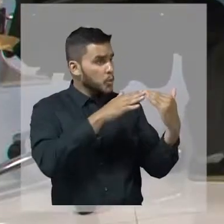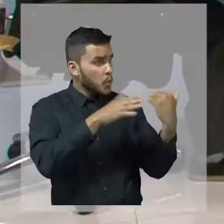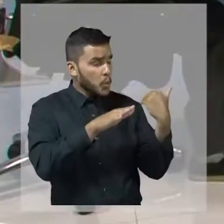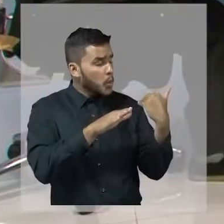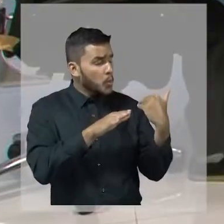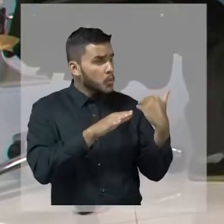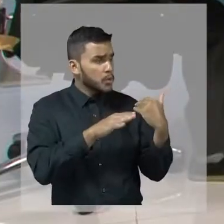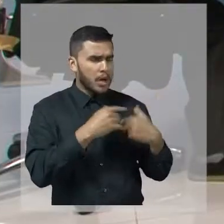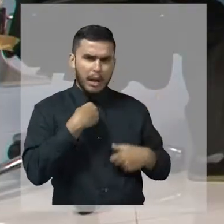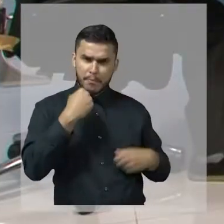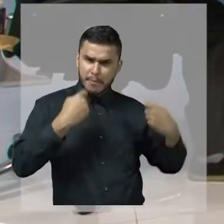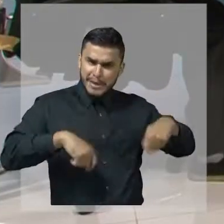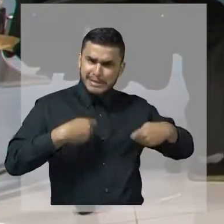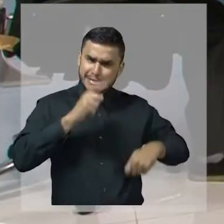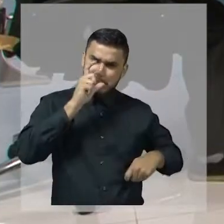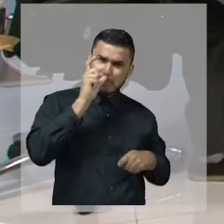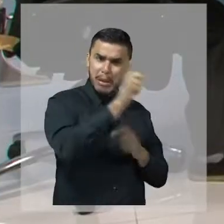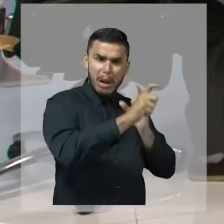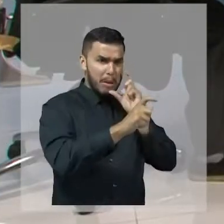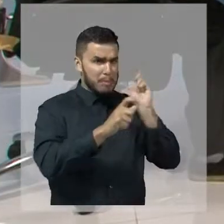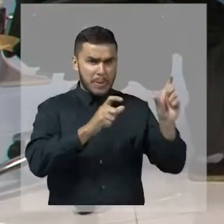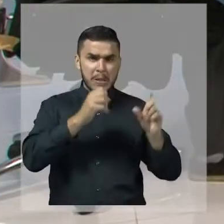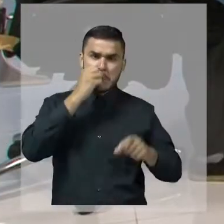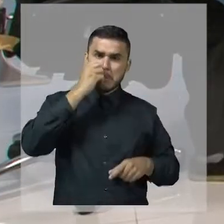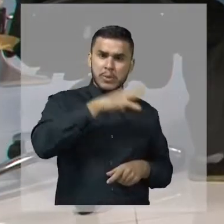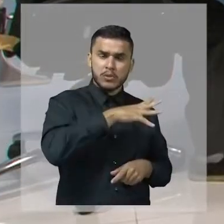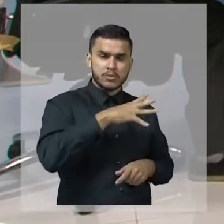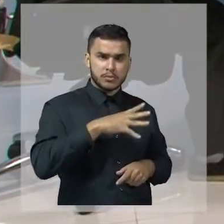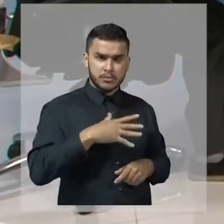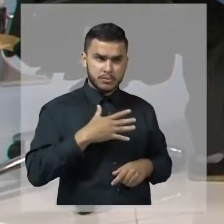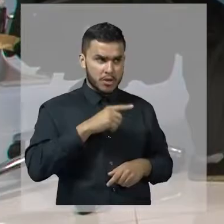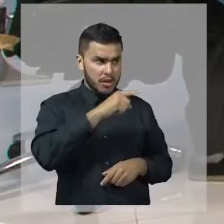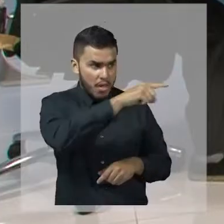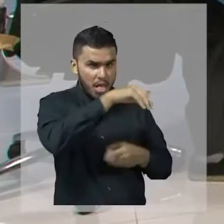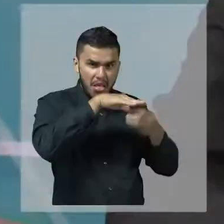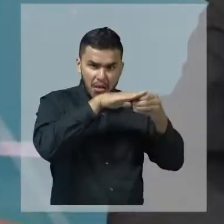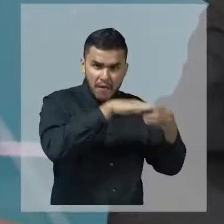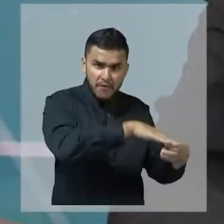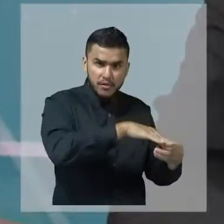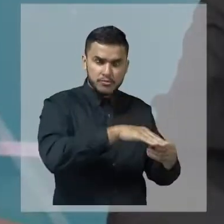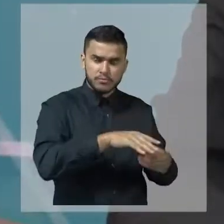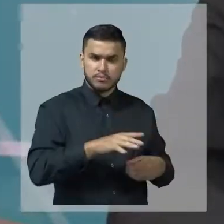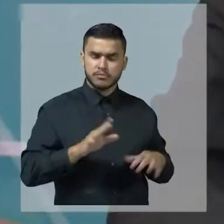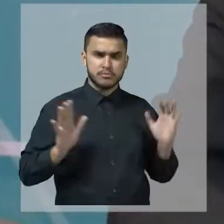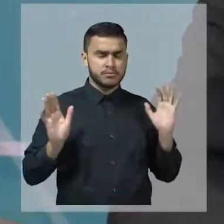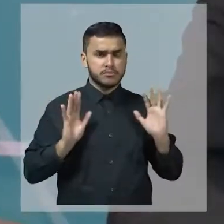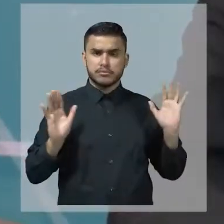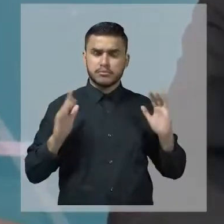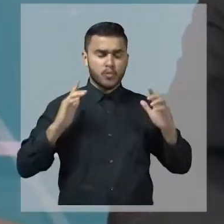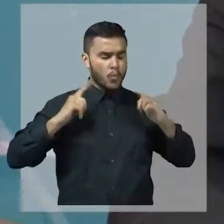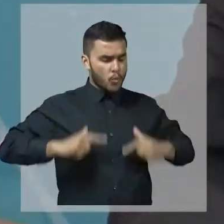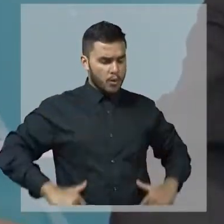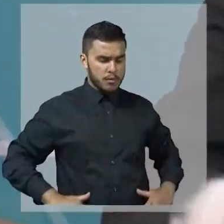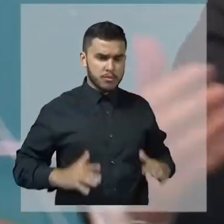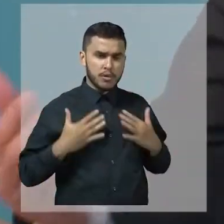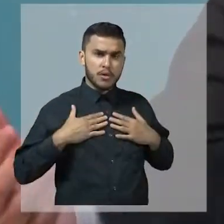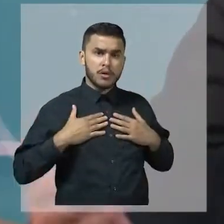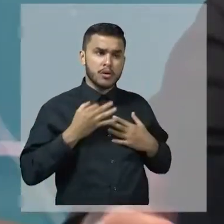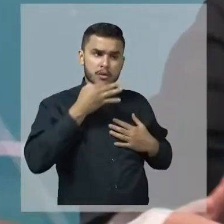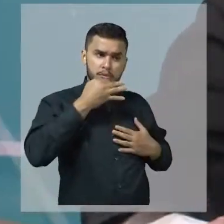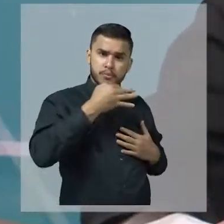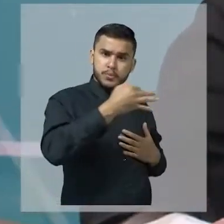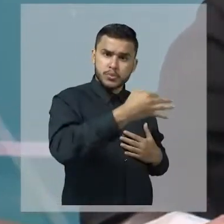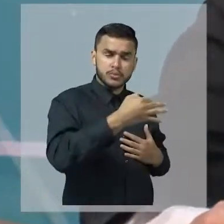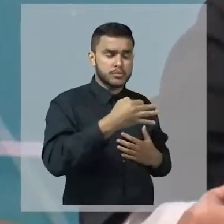Alberto, e com isso eu não estou querendo ofender ninguém. Agora, se eu dirijo a você ou a